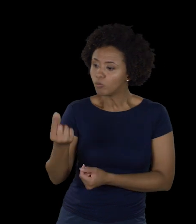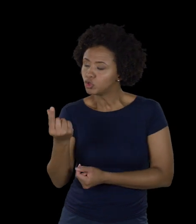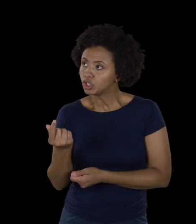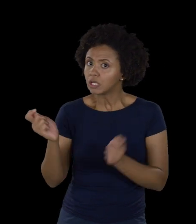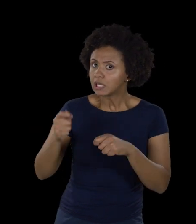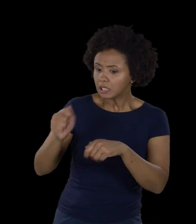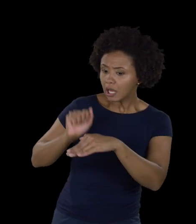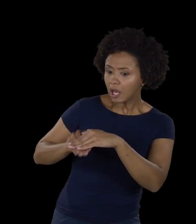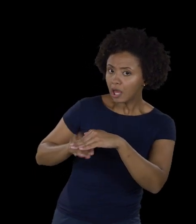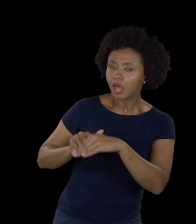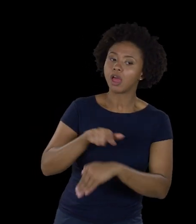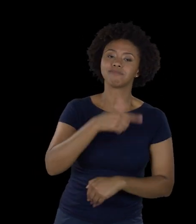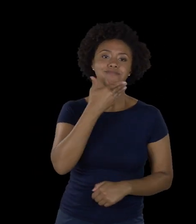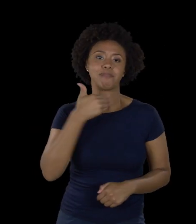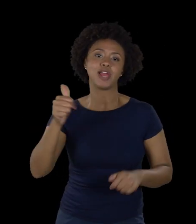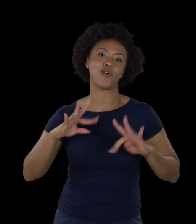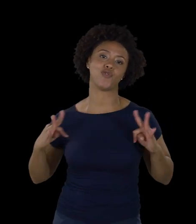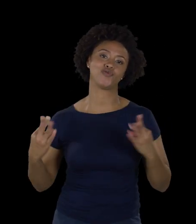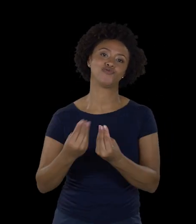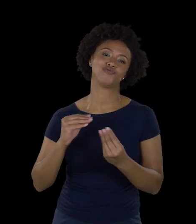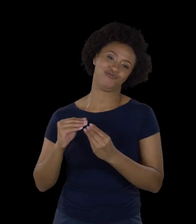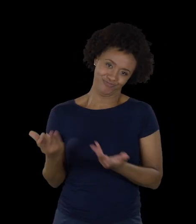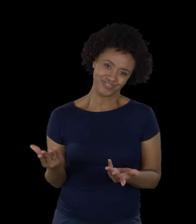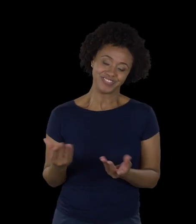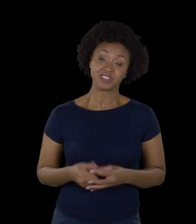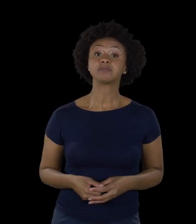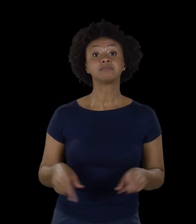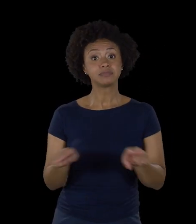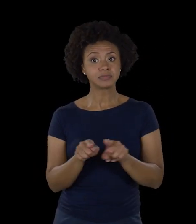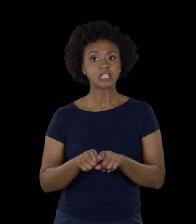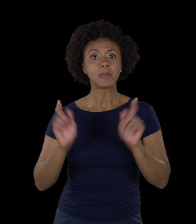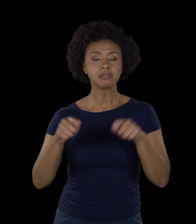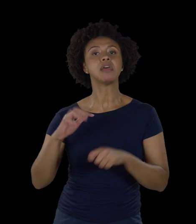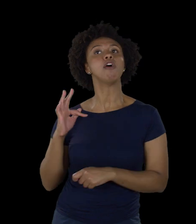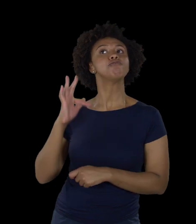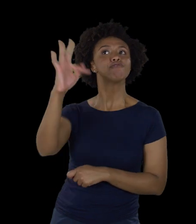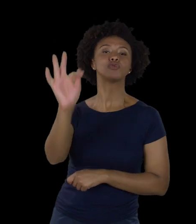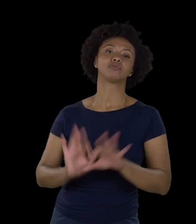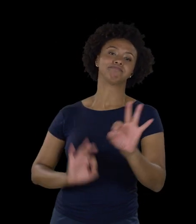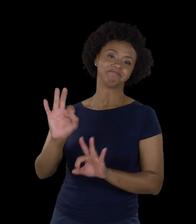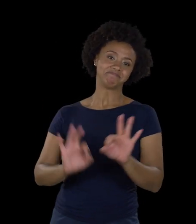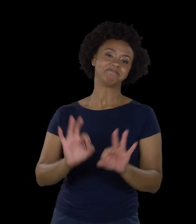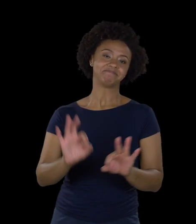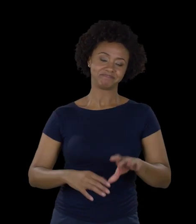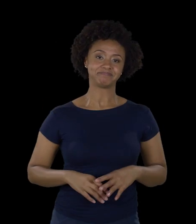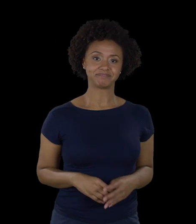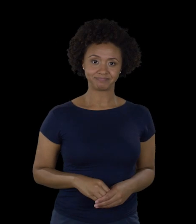guardar, vai ser melhor para todos e pode-se fazer projetos no longo prazo.